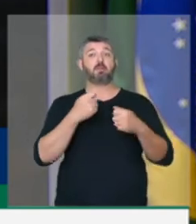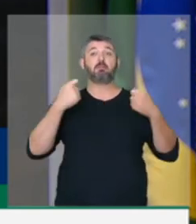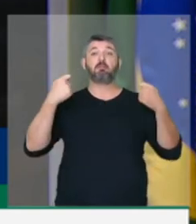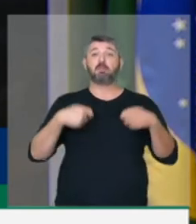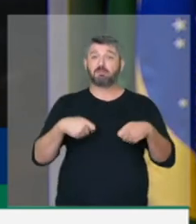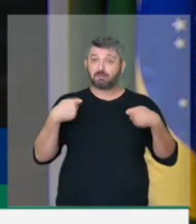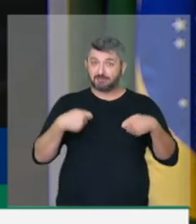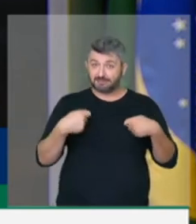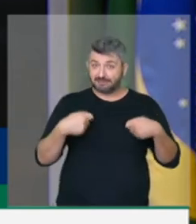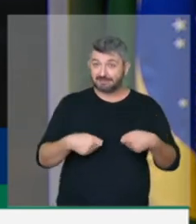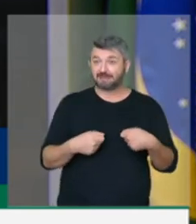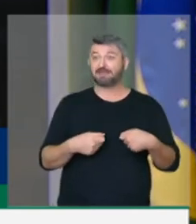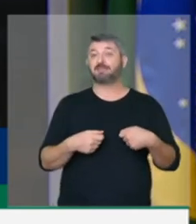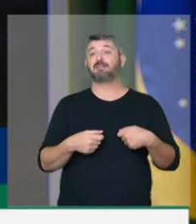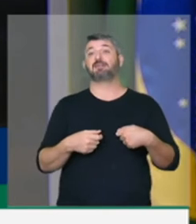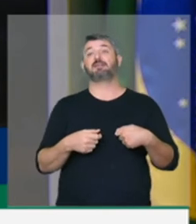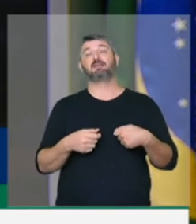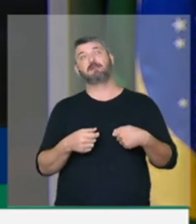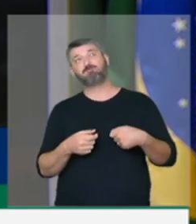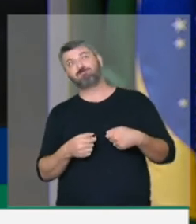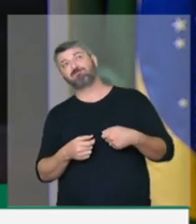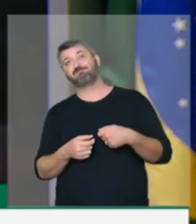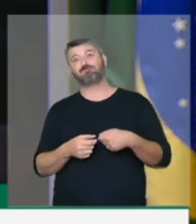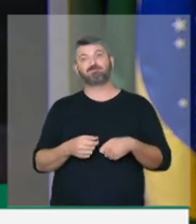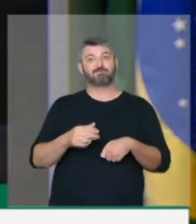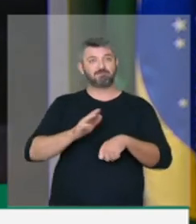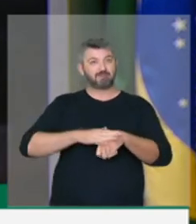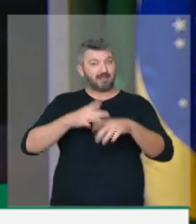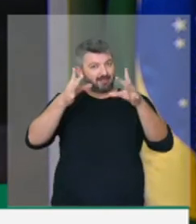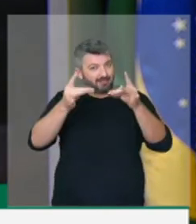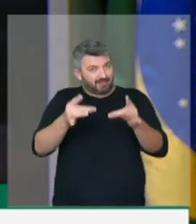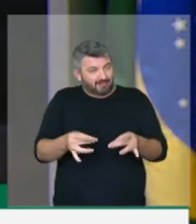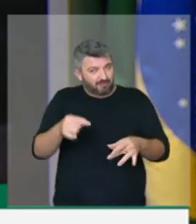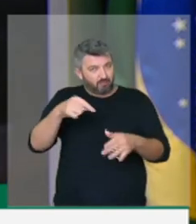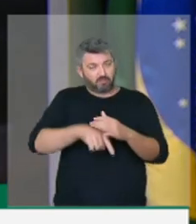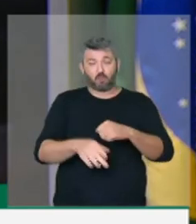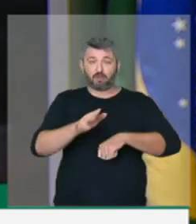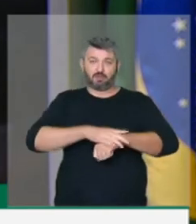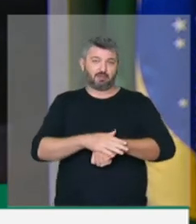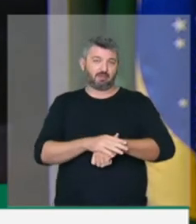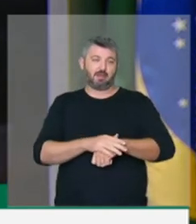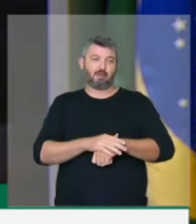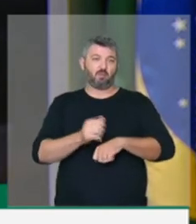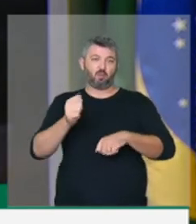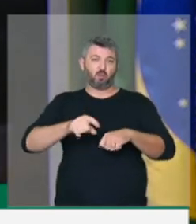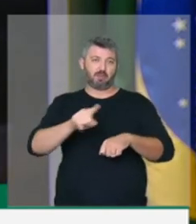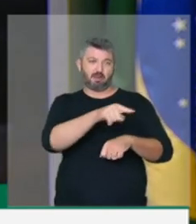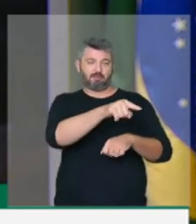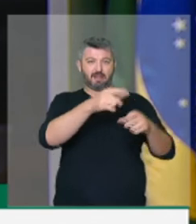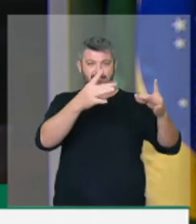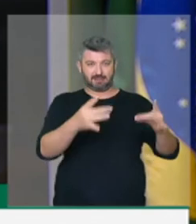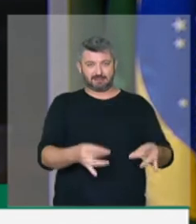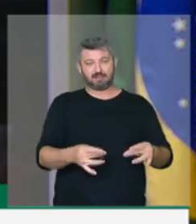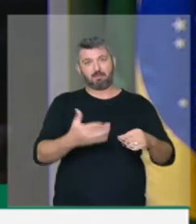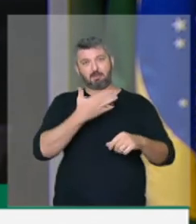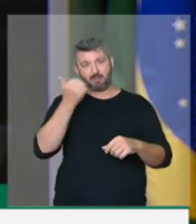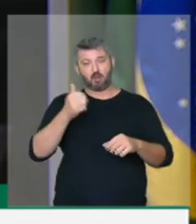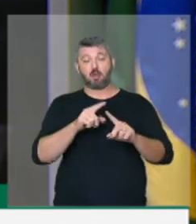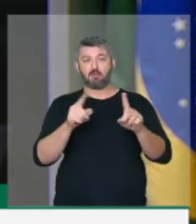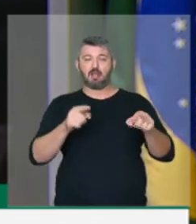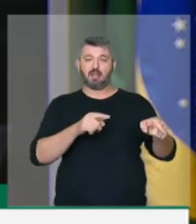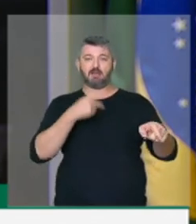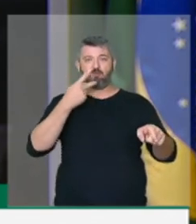ser um pouco mais bem esclarecido, e é claro que o tempo não permitiu que o Marcel fizesse naquele momento,